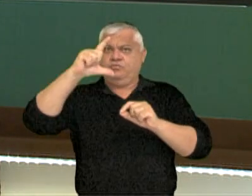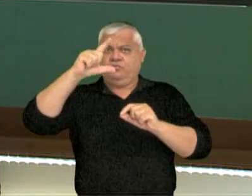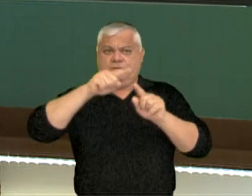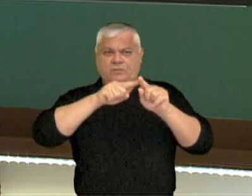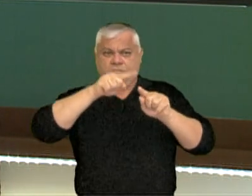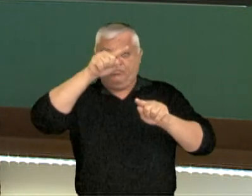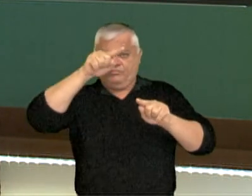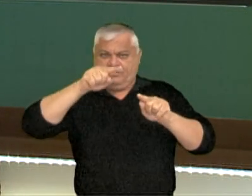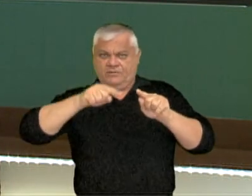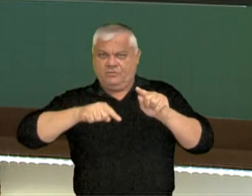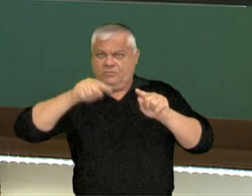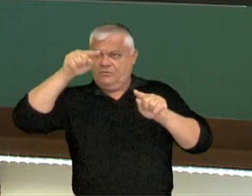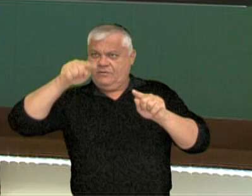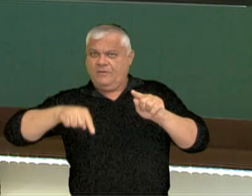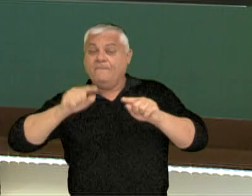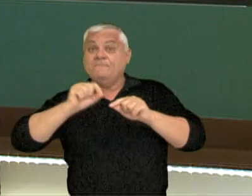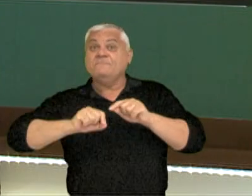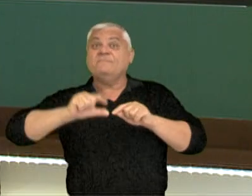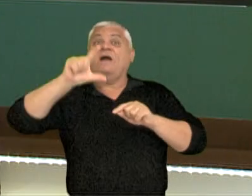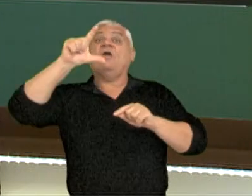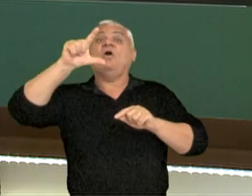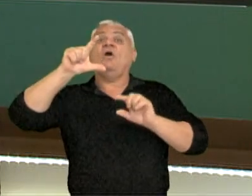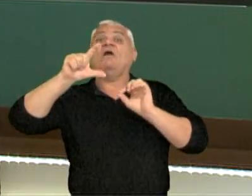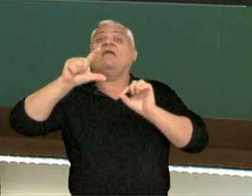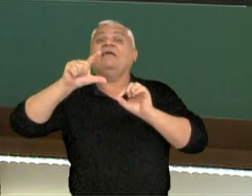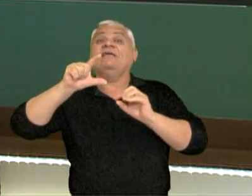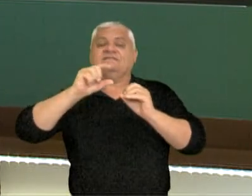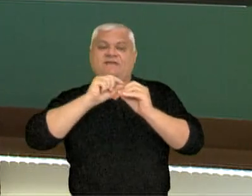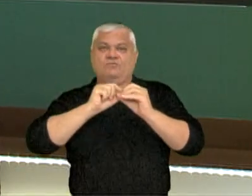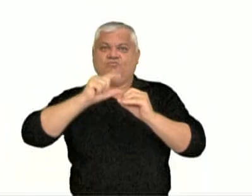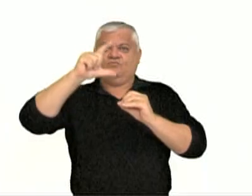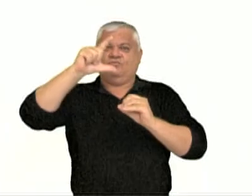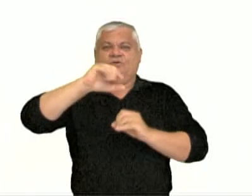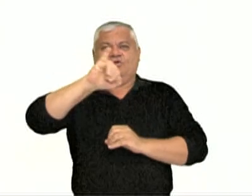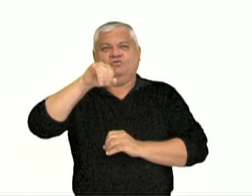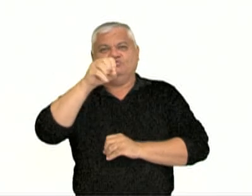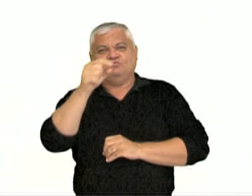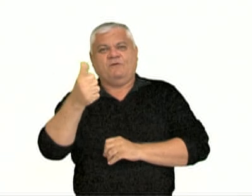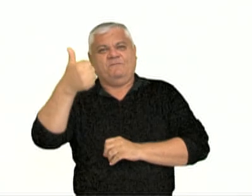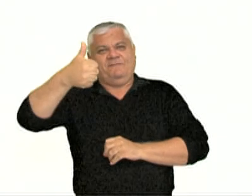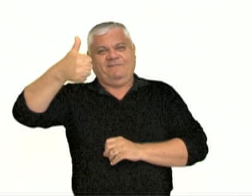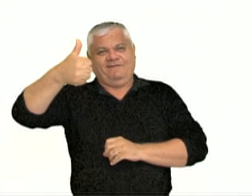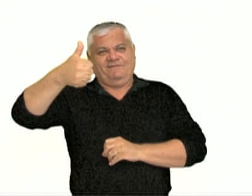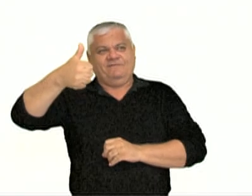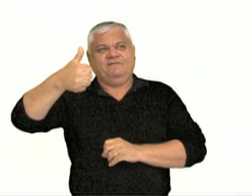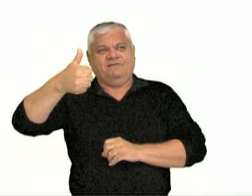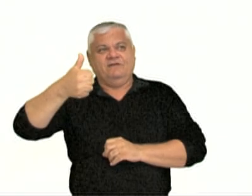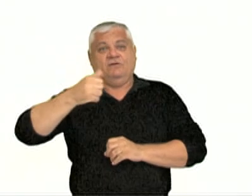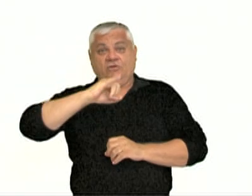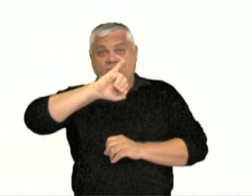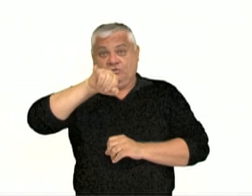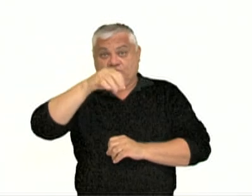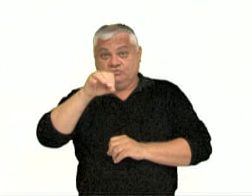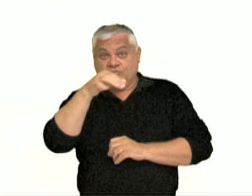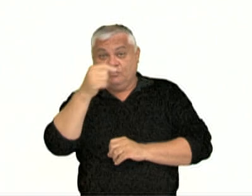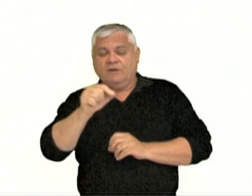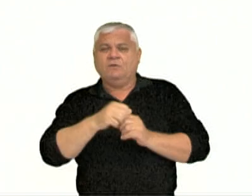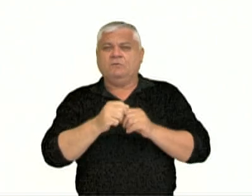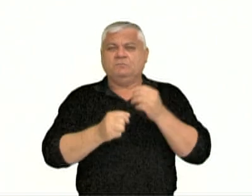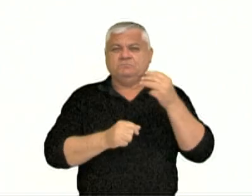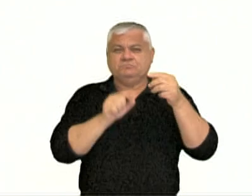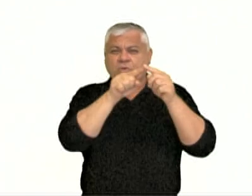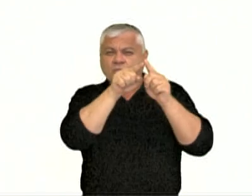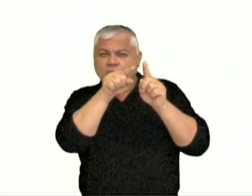a maior pontuação acima de 0? João, olha só. O João, ele está entre 300